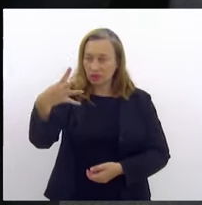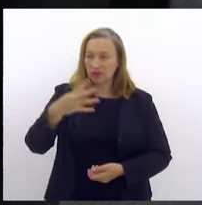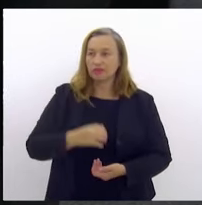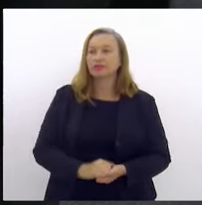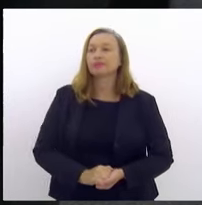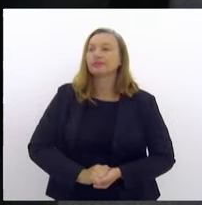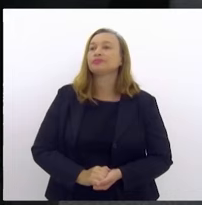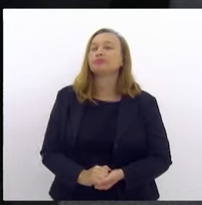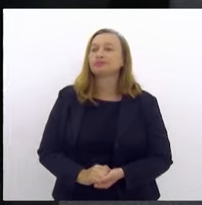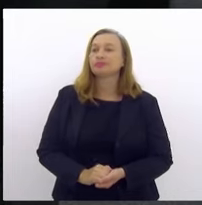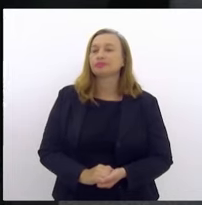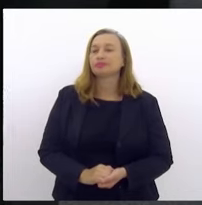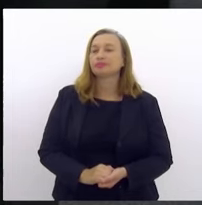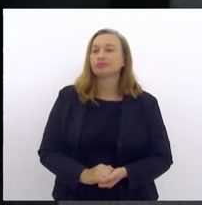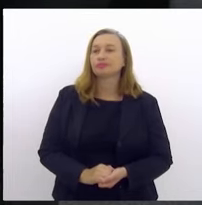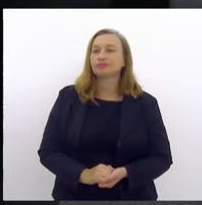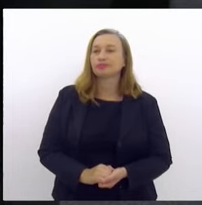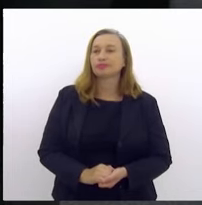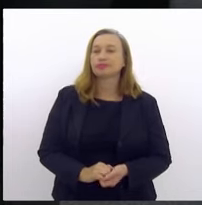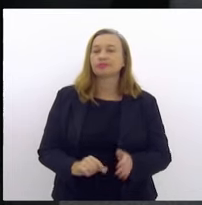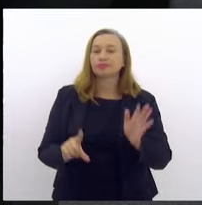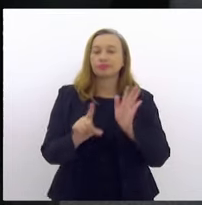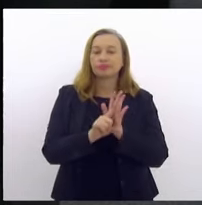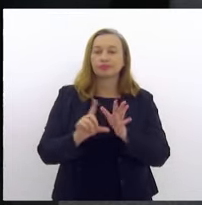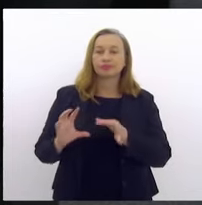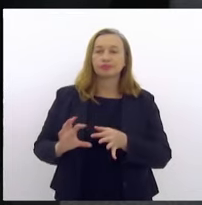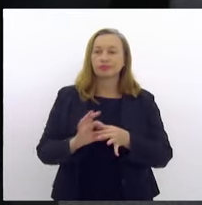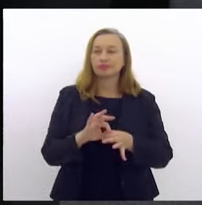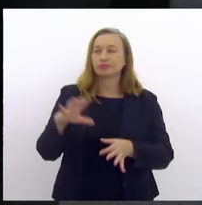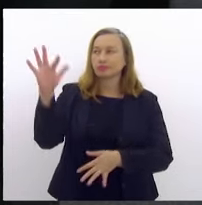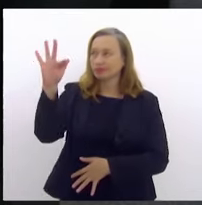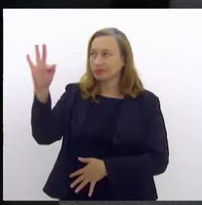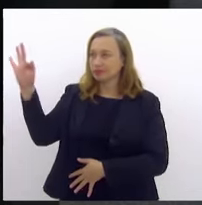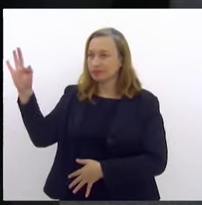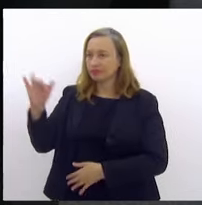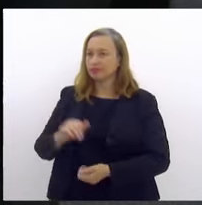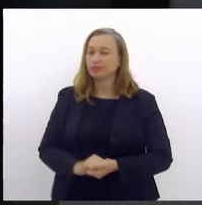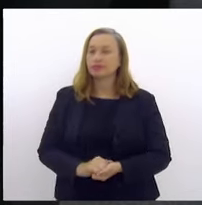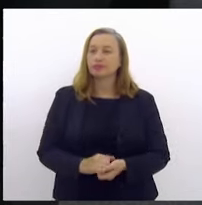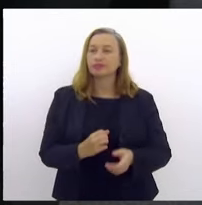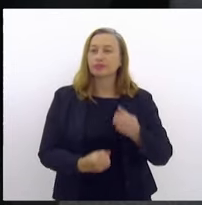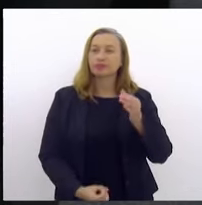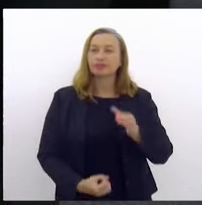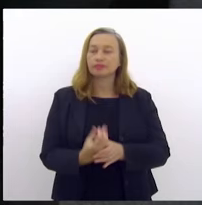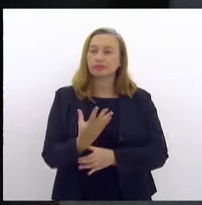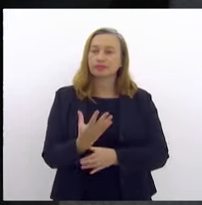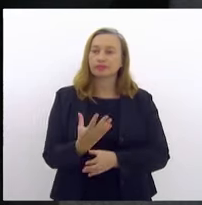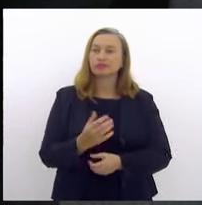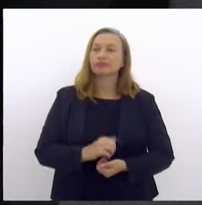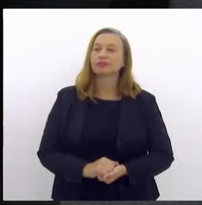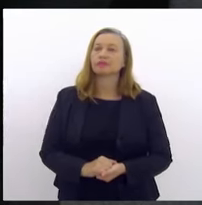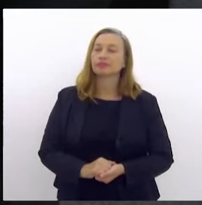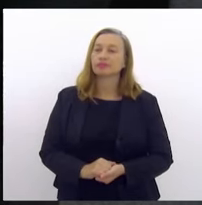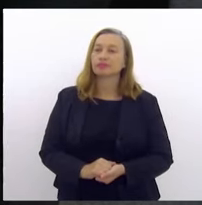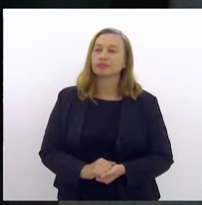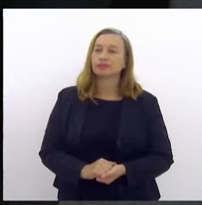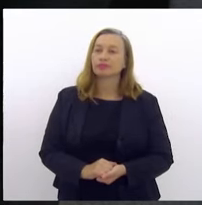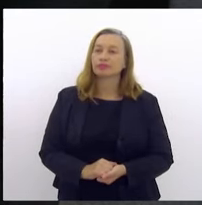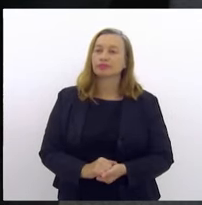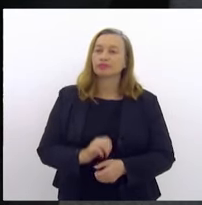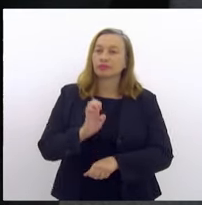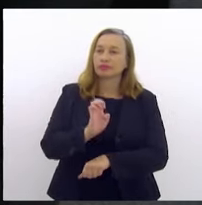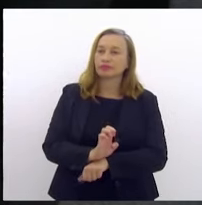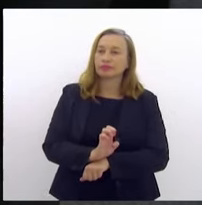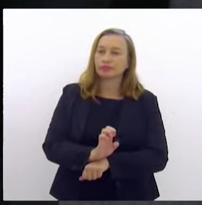1974, foi a Lei Complementar Federal que criou a possibilidade do Estado